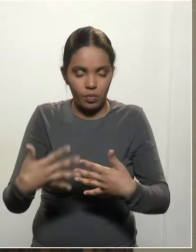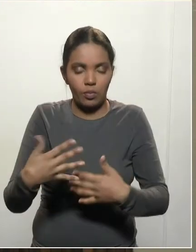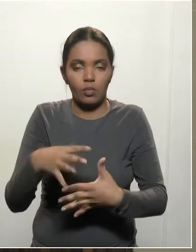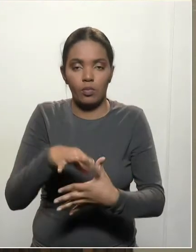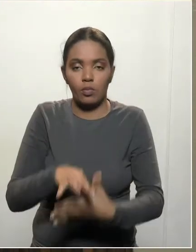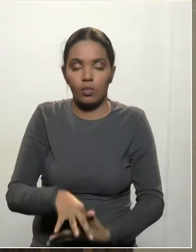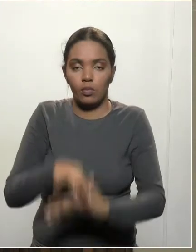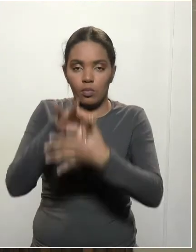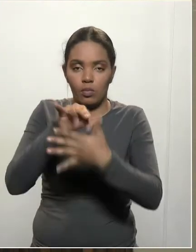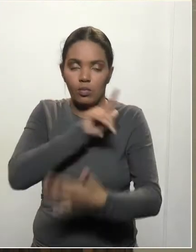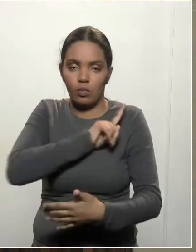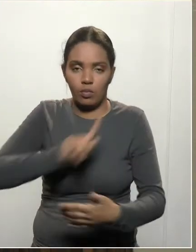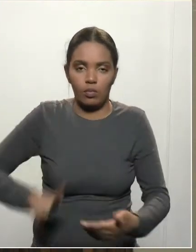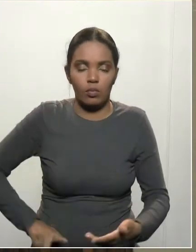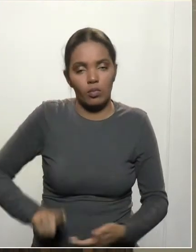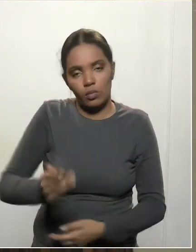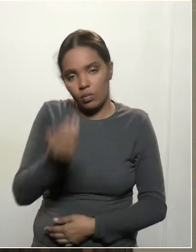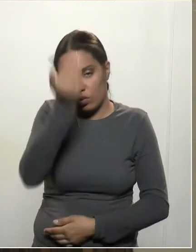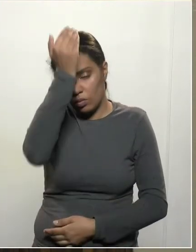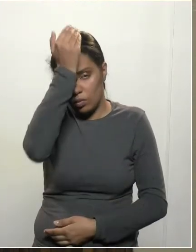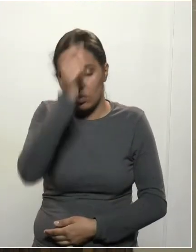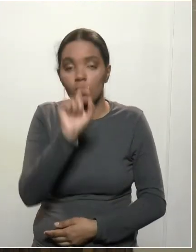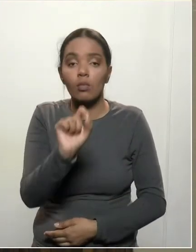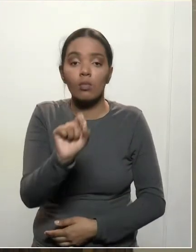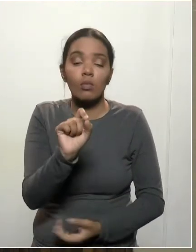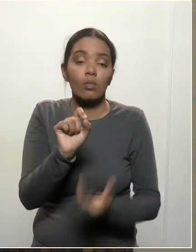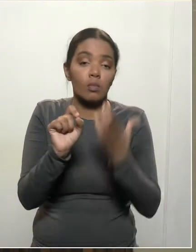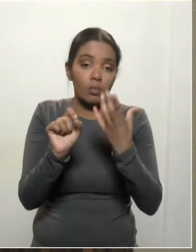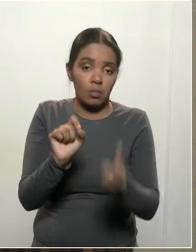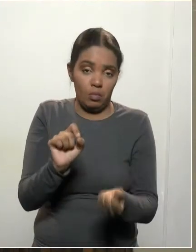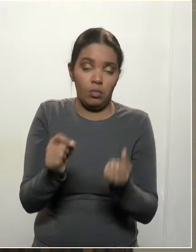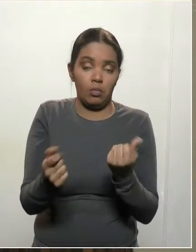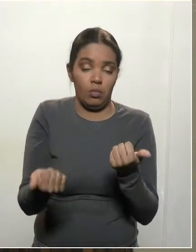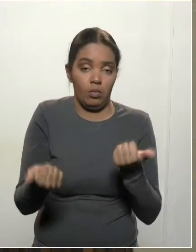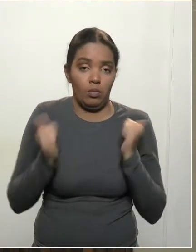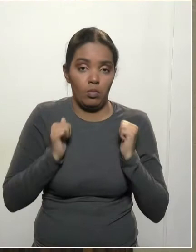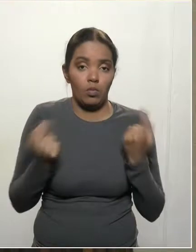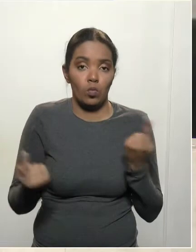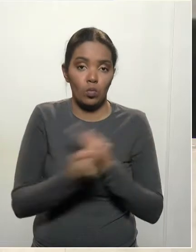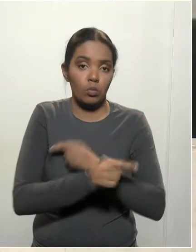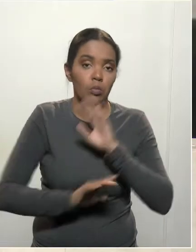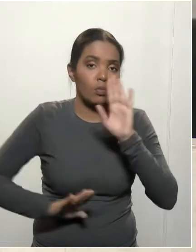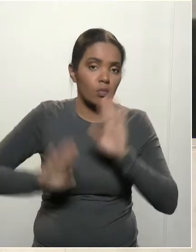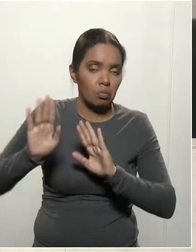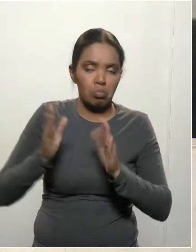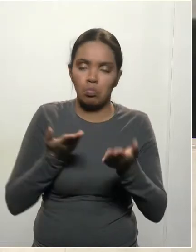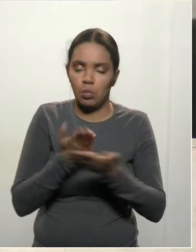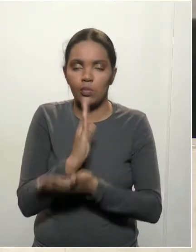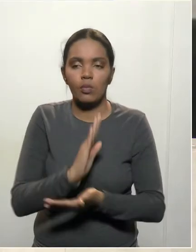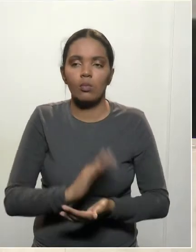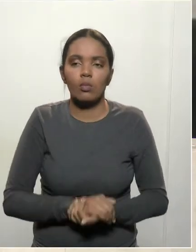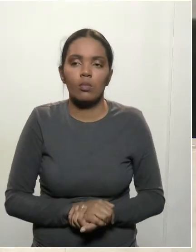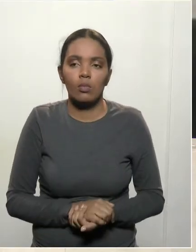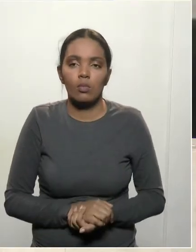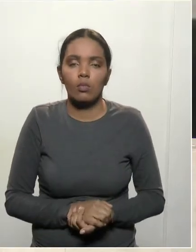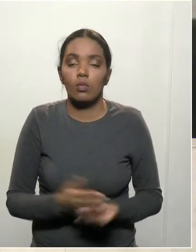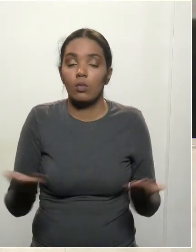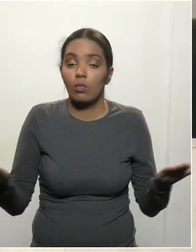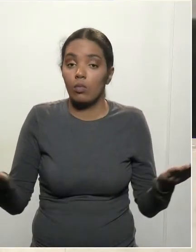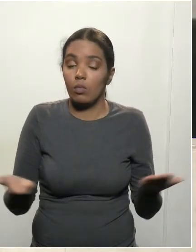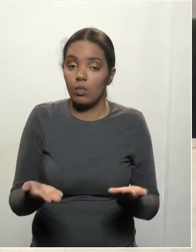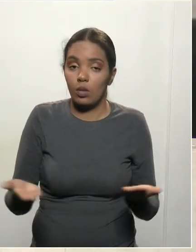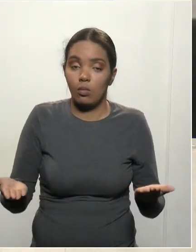do governo, Hussein Bakri. Deputados que aprovam, permanece como estão. Os contrários que manifeste, aprovado. Vamos